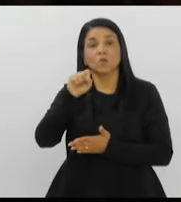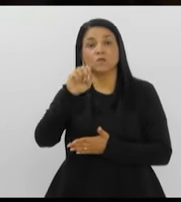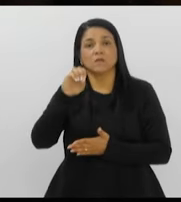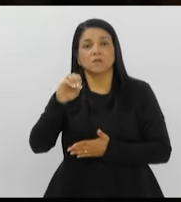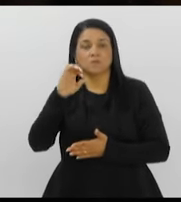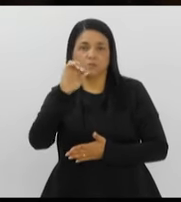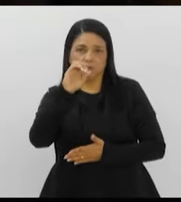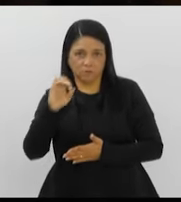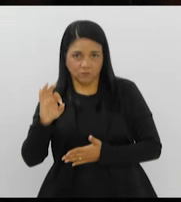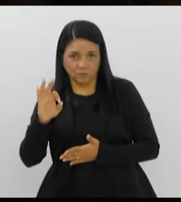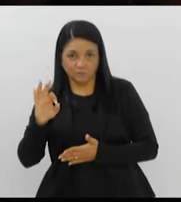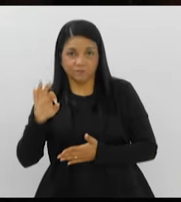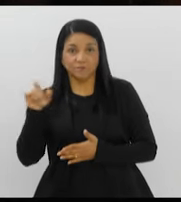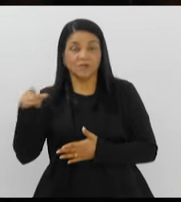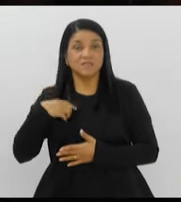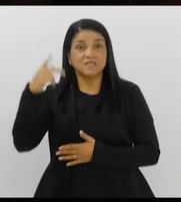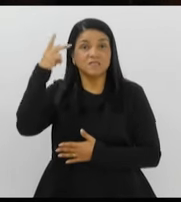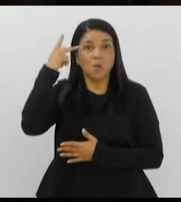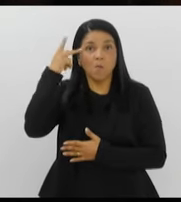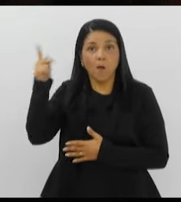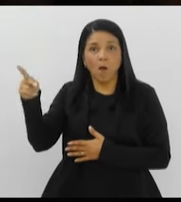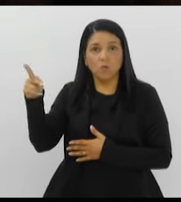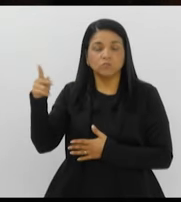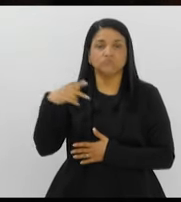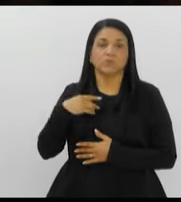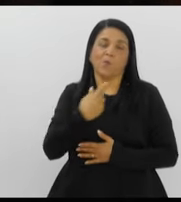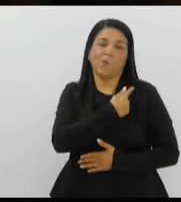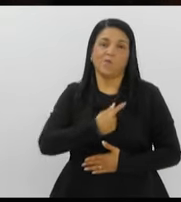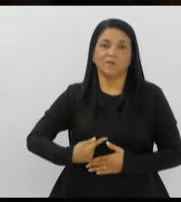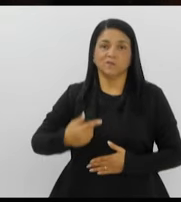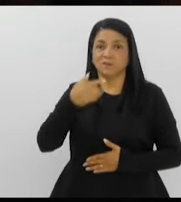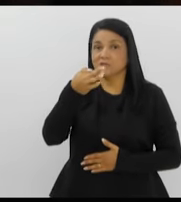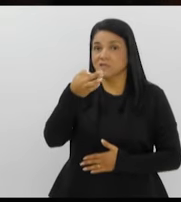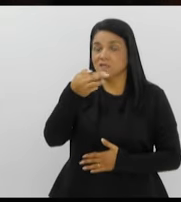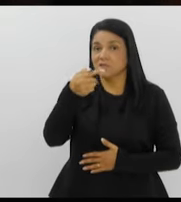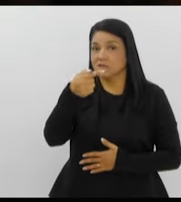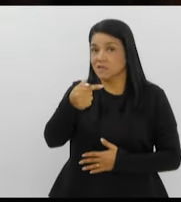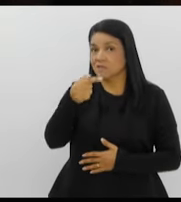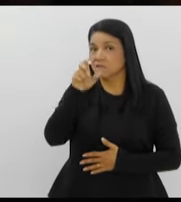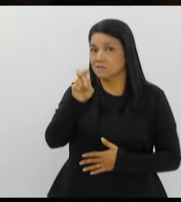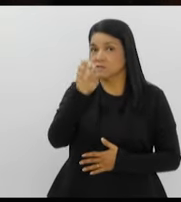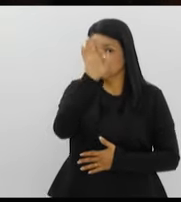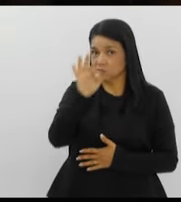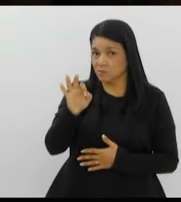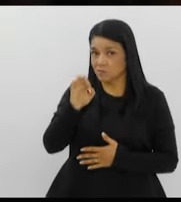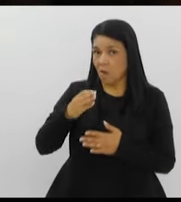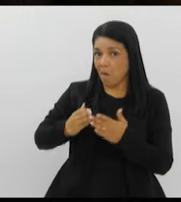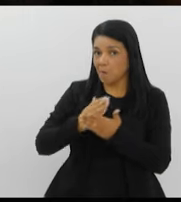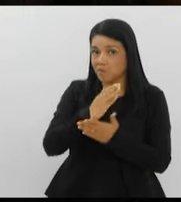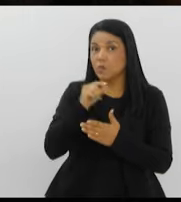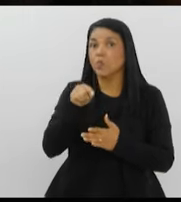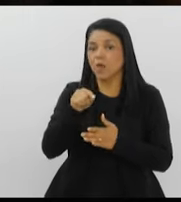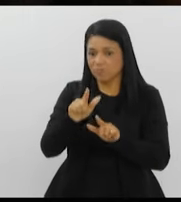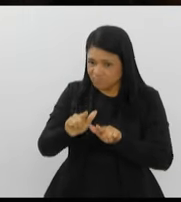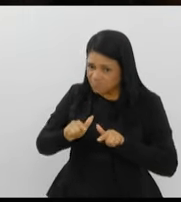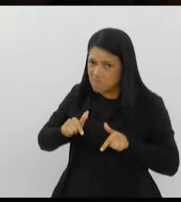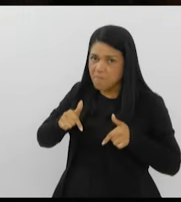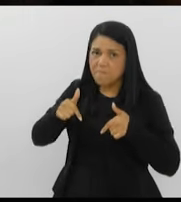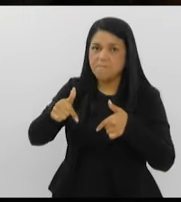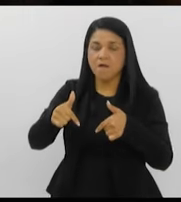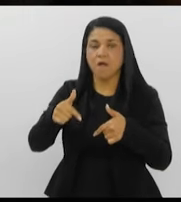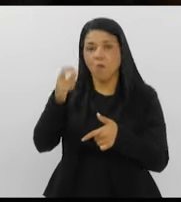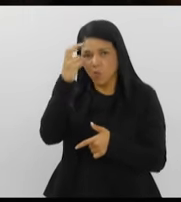Paulo, o governador dispara 75% de aprovação. Sabe por quê? Enfrentamento. Com